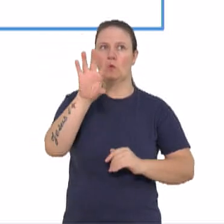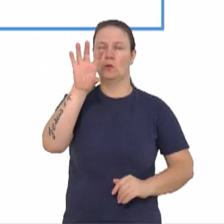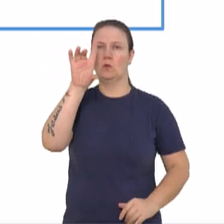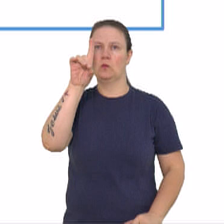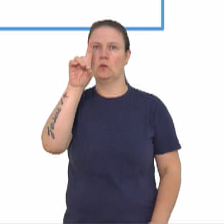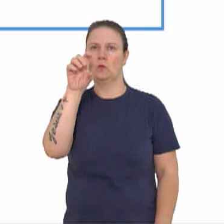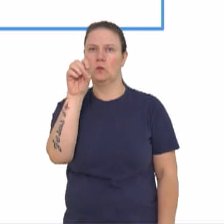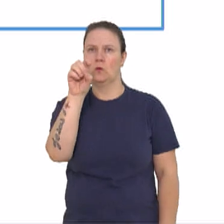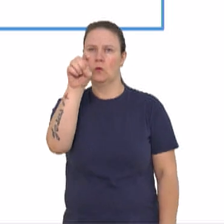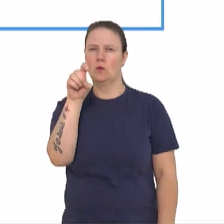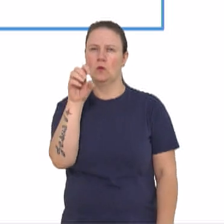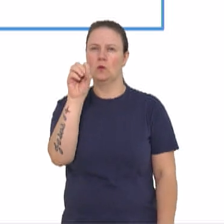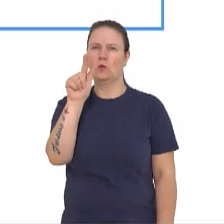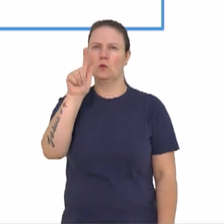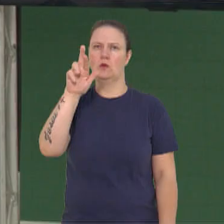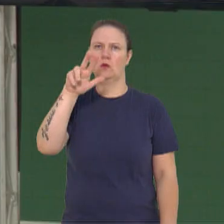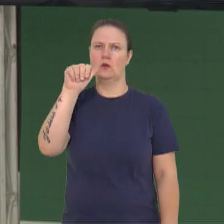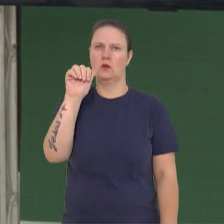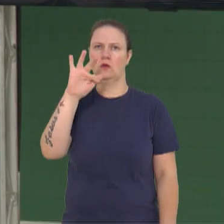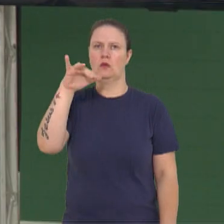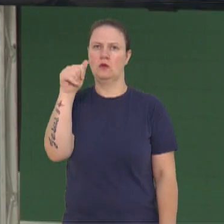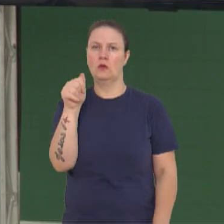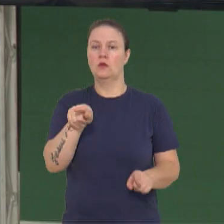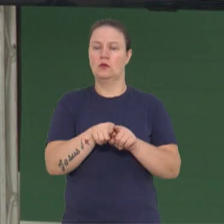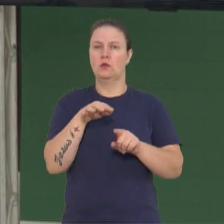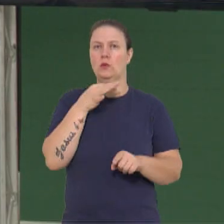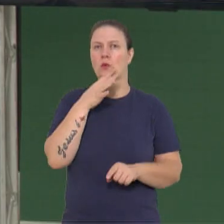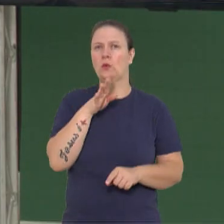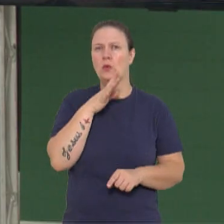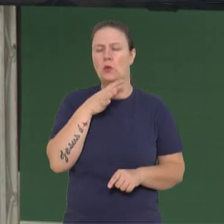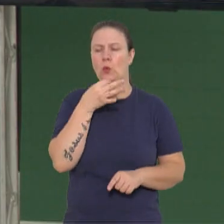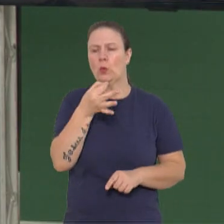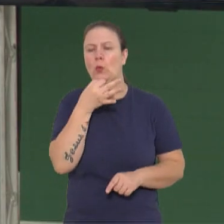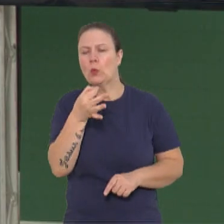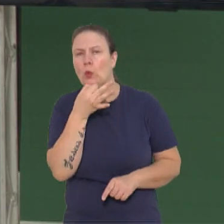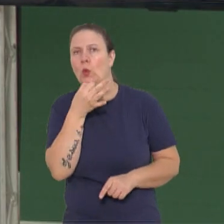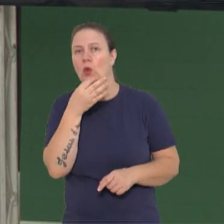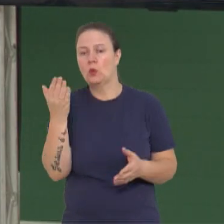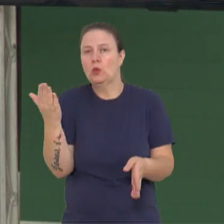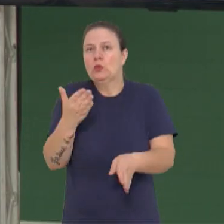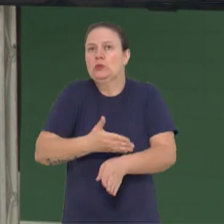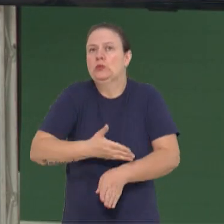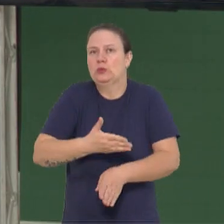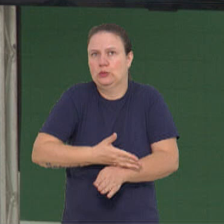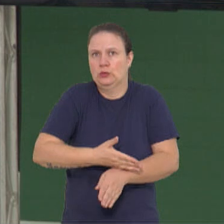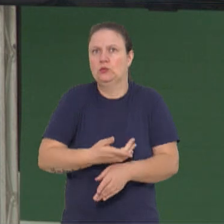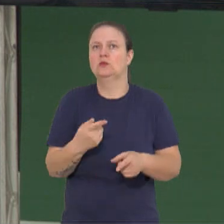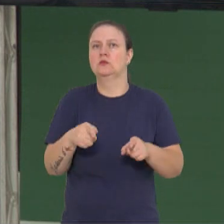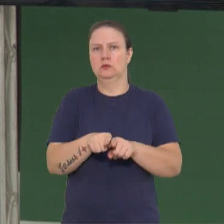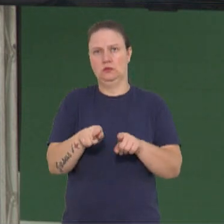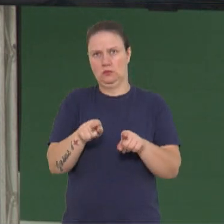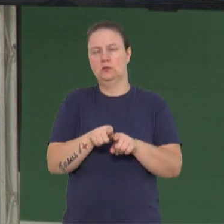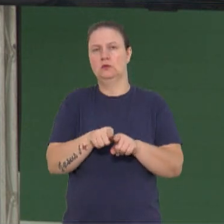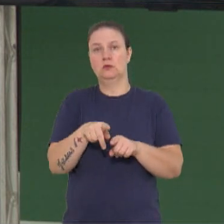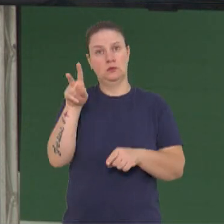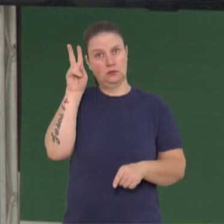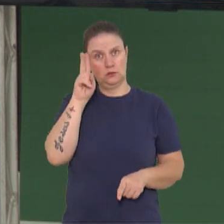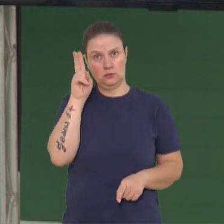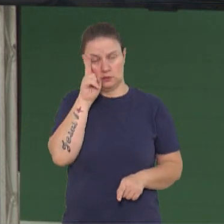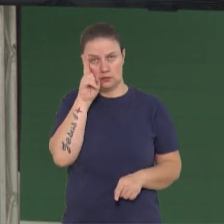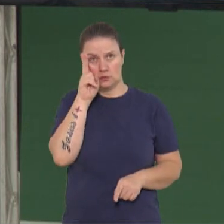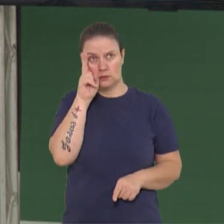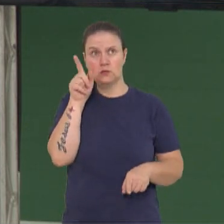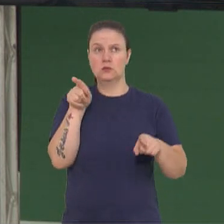na crítica moderna. Lembrem-se, a doxografia e a crítica moderna de Hegel e